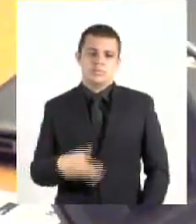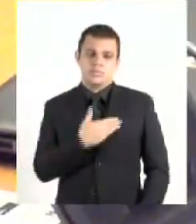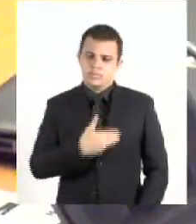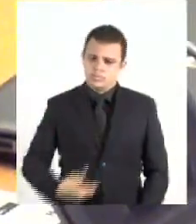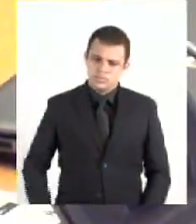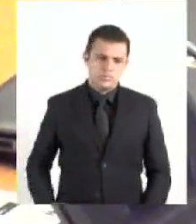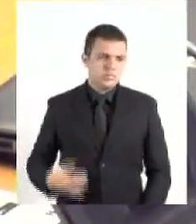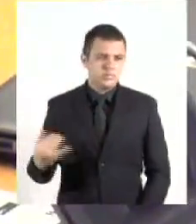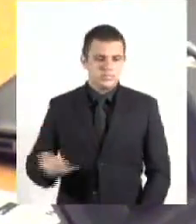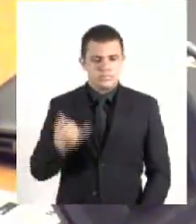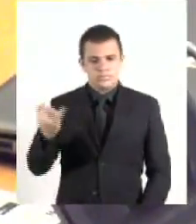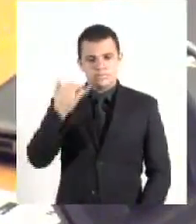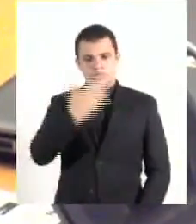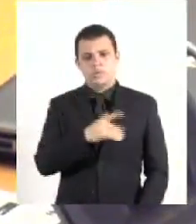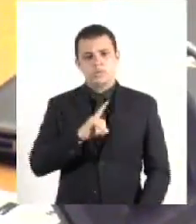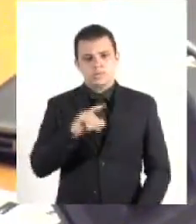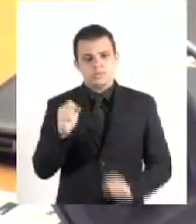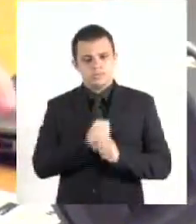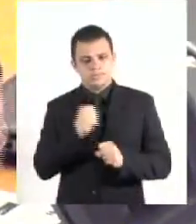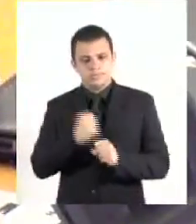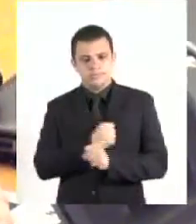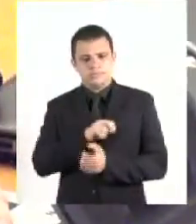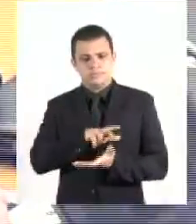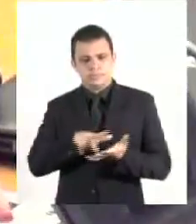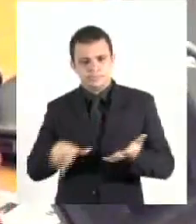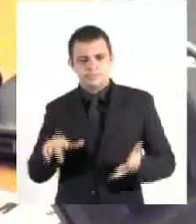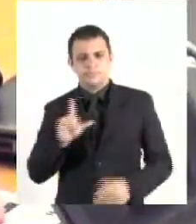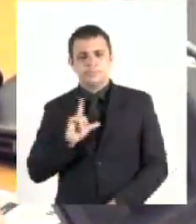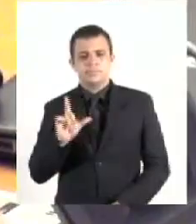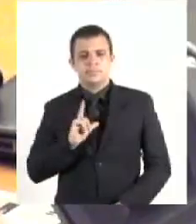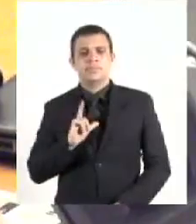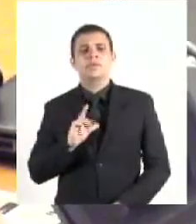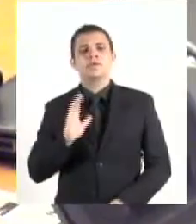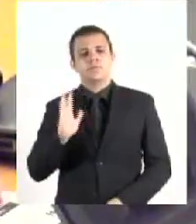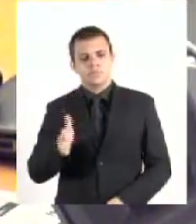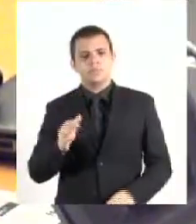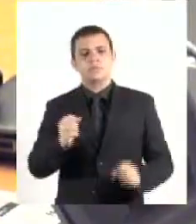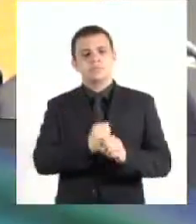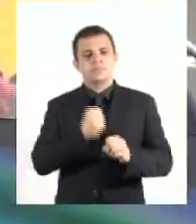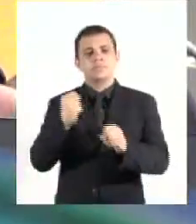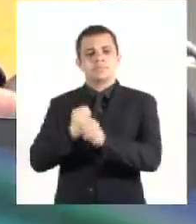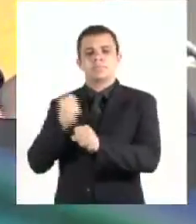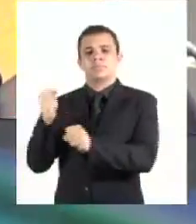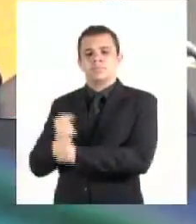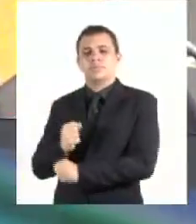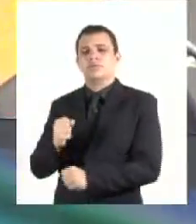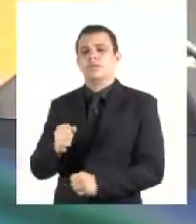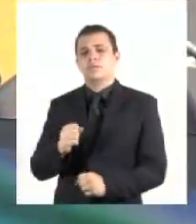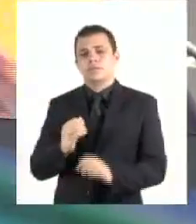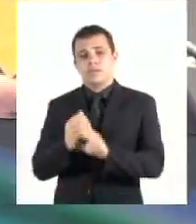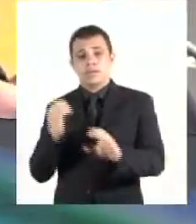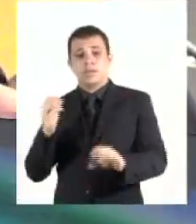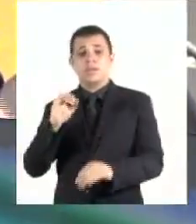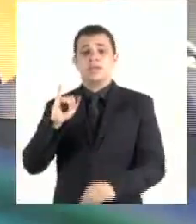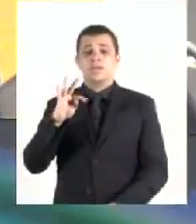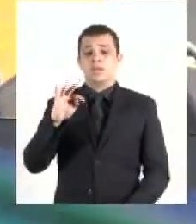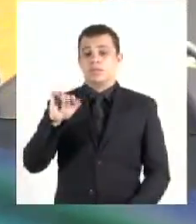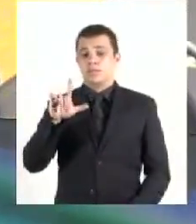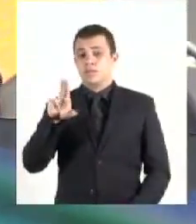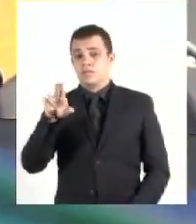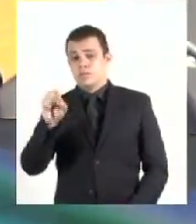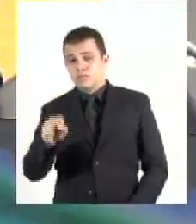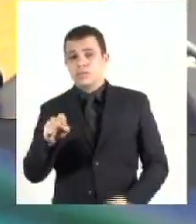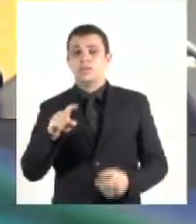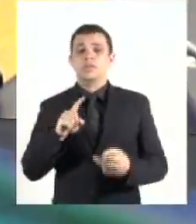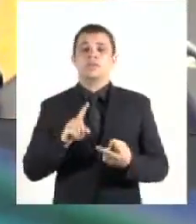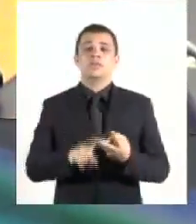tem obras que ficaram, estão aí, todos conhecem. Italuís, Castelão, Maiobão, Cidade Exato.